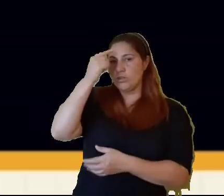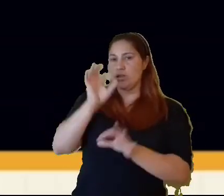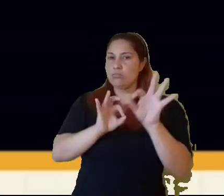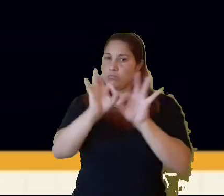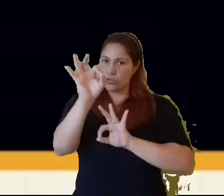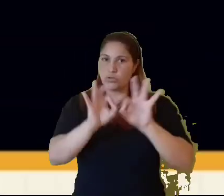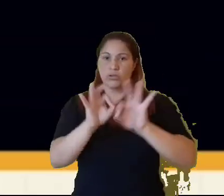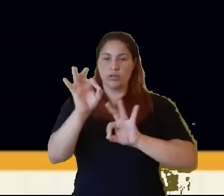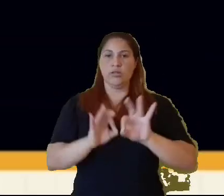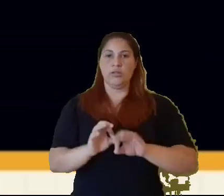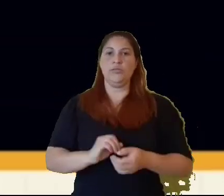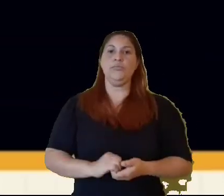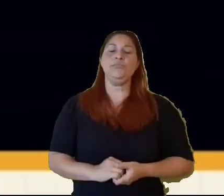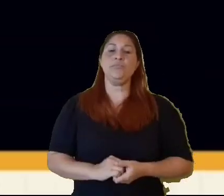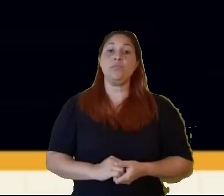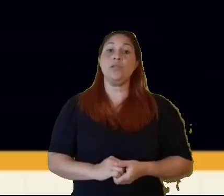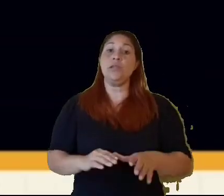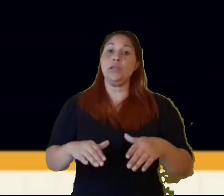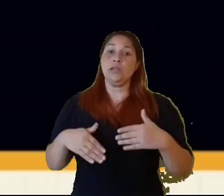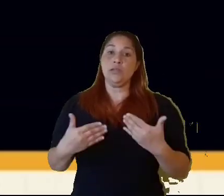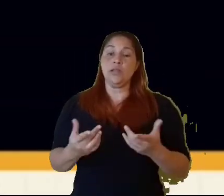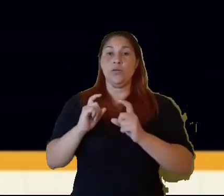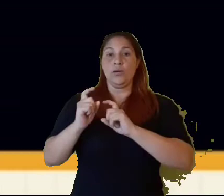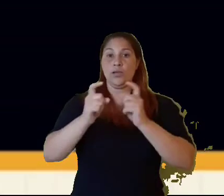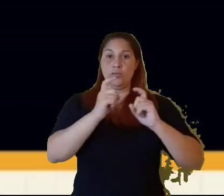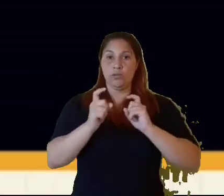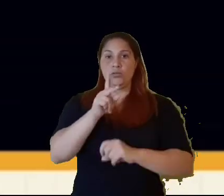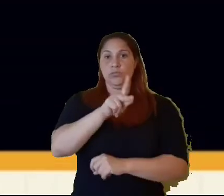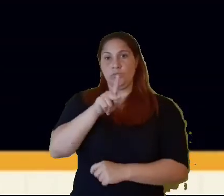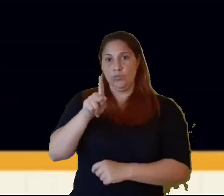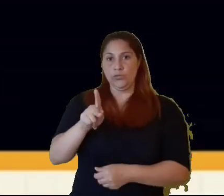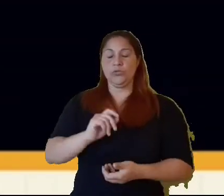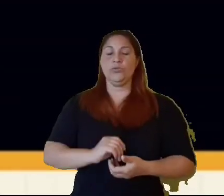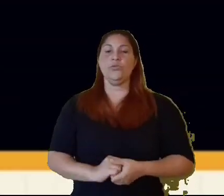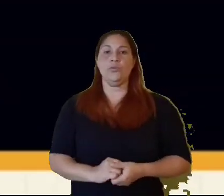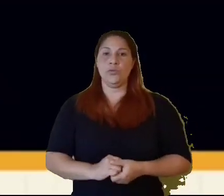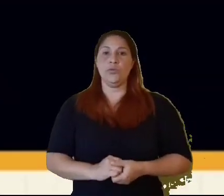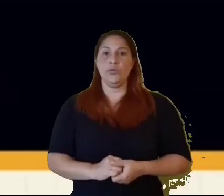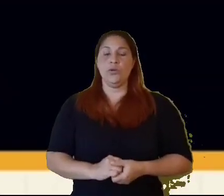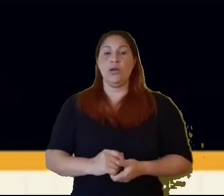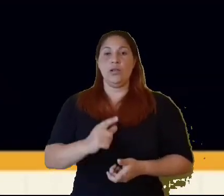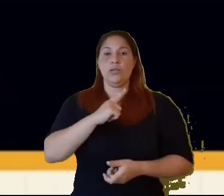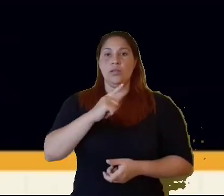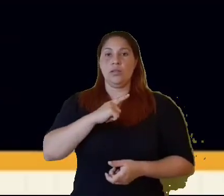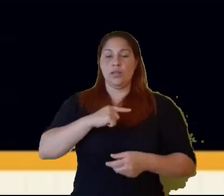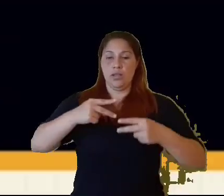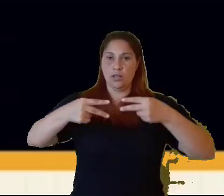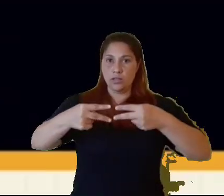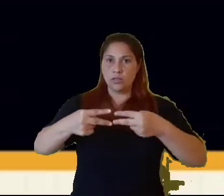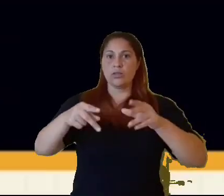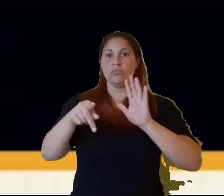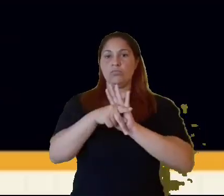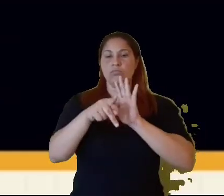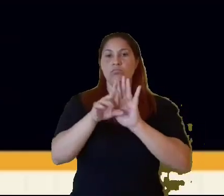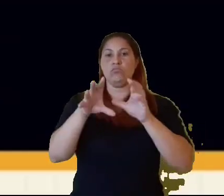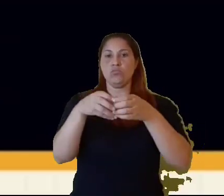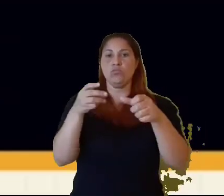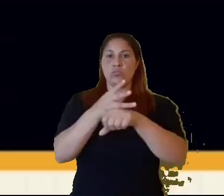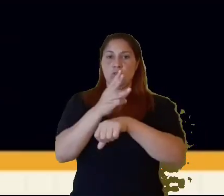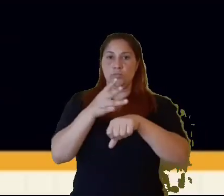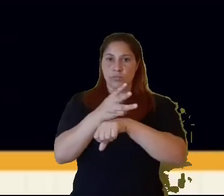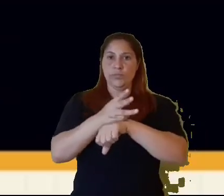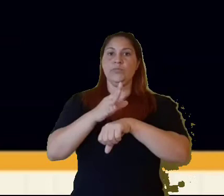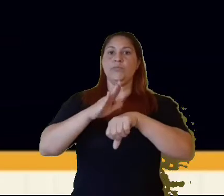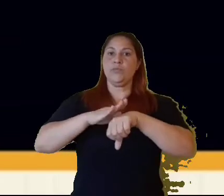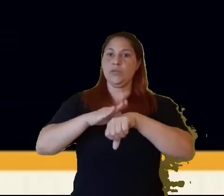tudo sendo organizado, tá bom? Por enquanto, reunião com os professores, elas vão mandar o link no grupo do WhatsApp para vocês, para